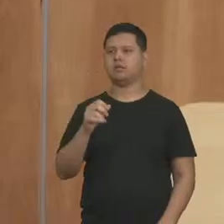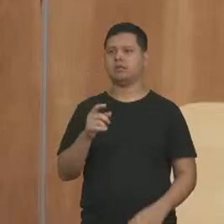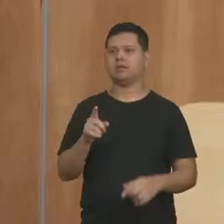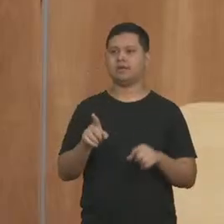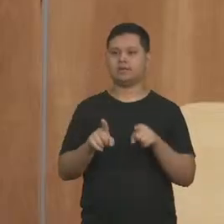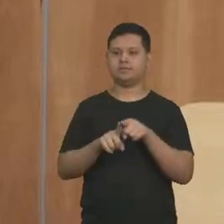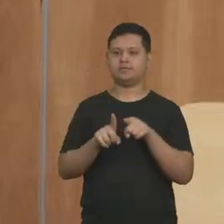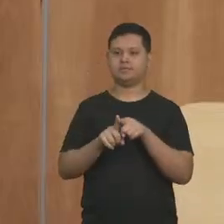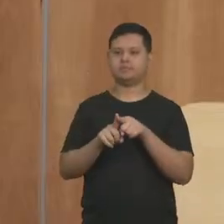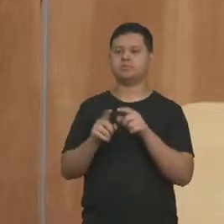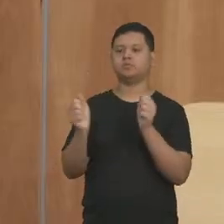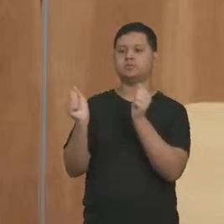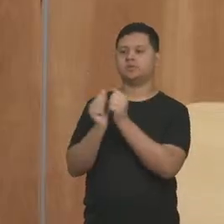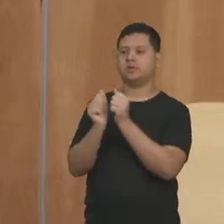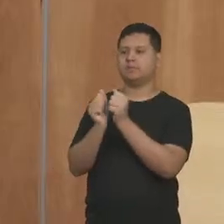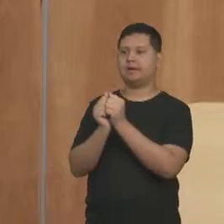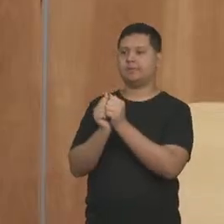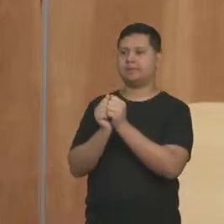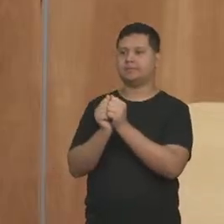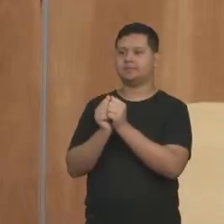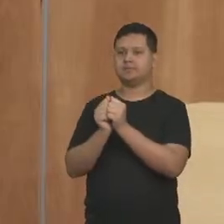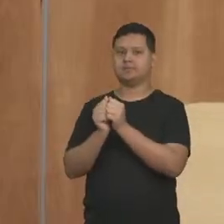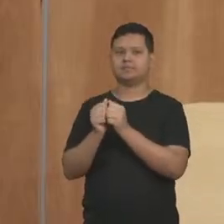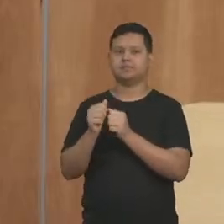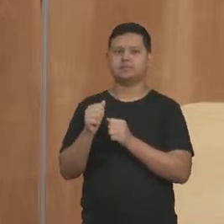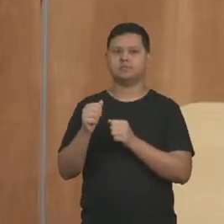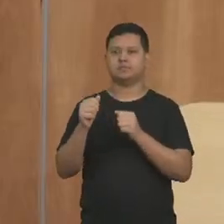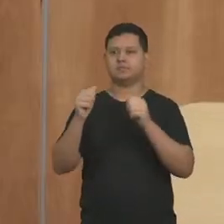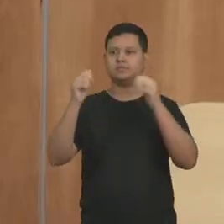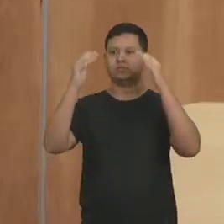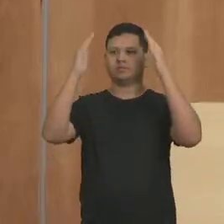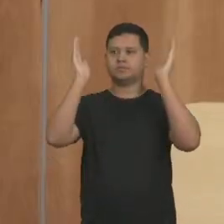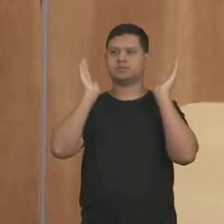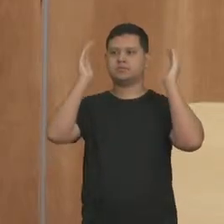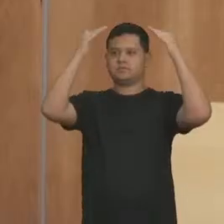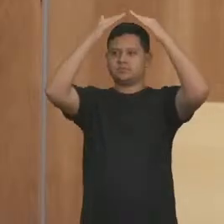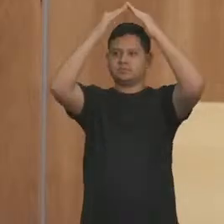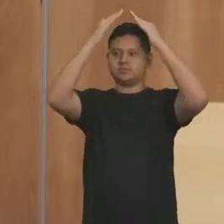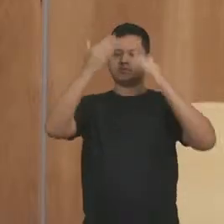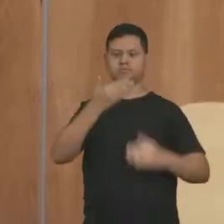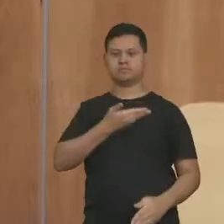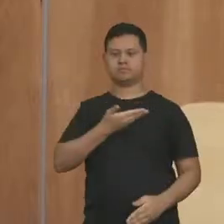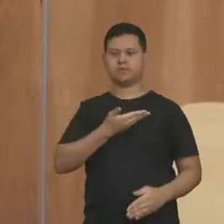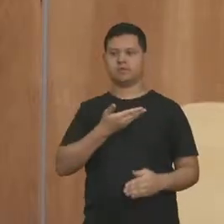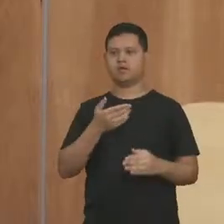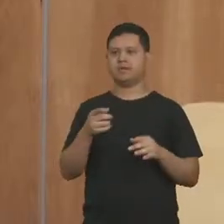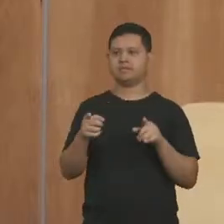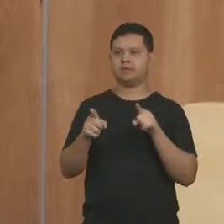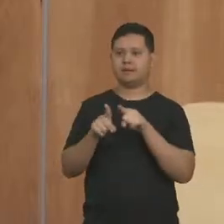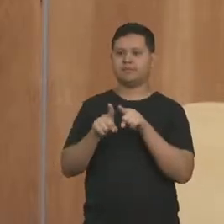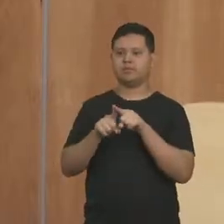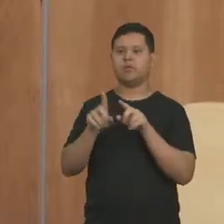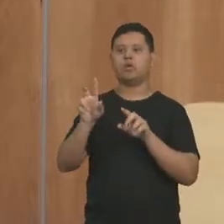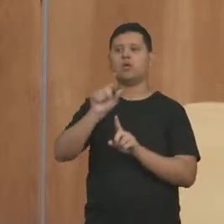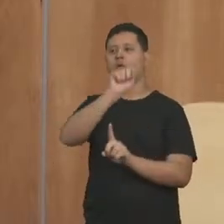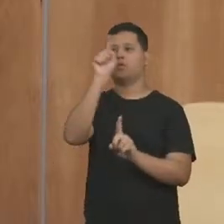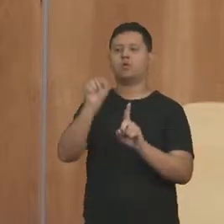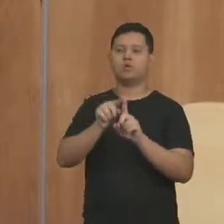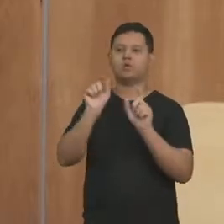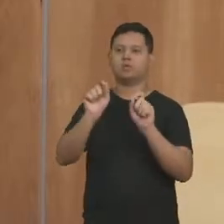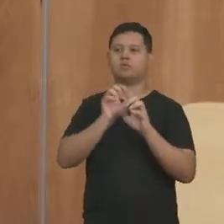Papa, que ele faz um convite à reconciliação integral. Qual é o objetivo geral dessa